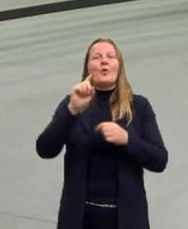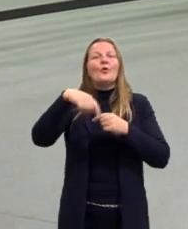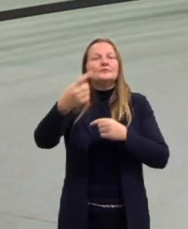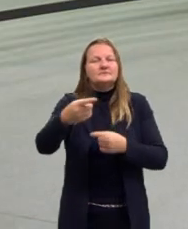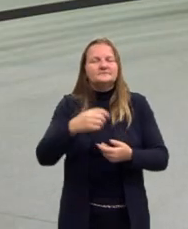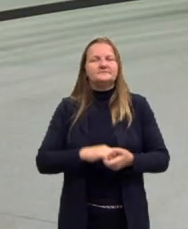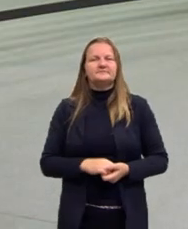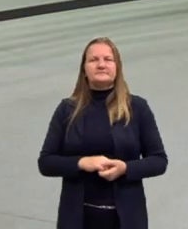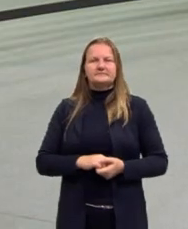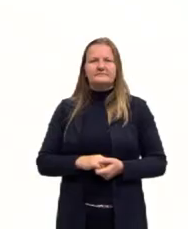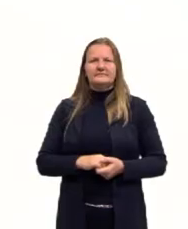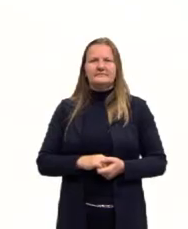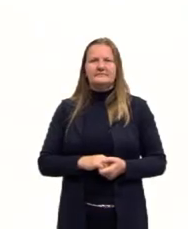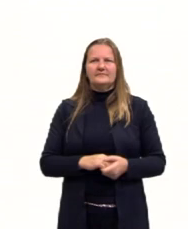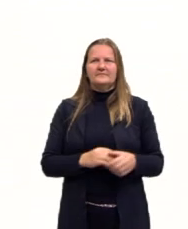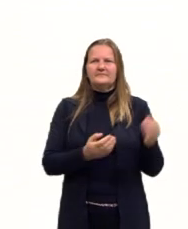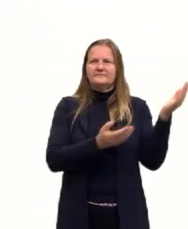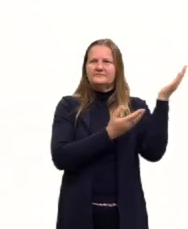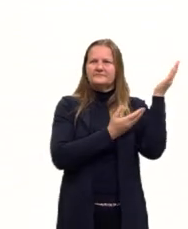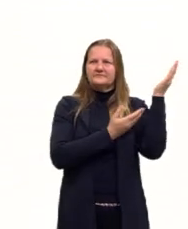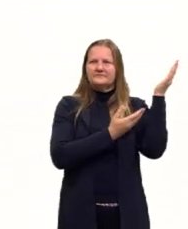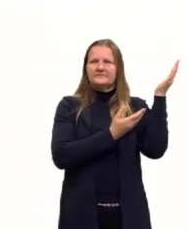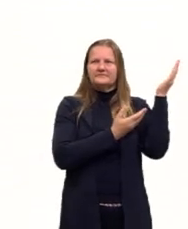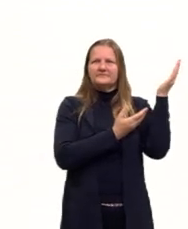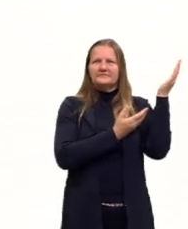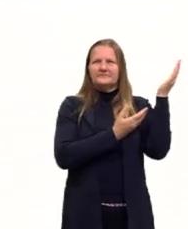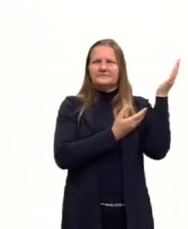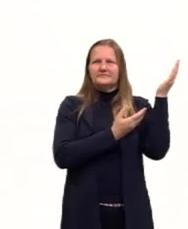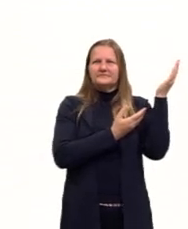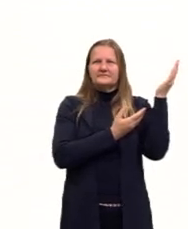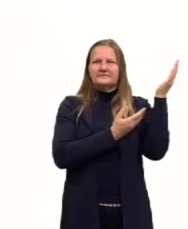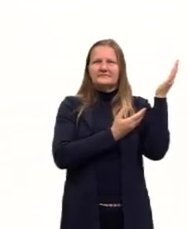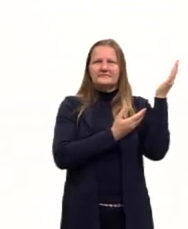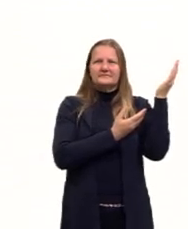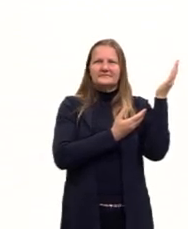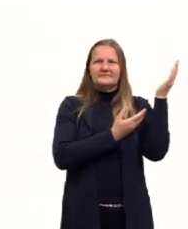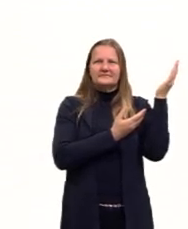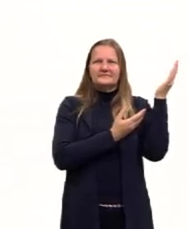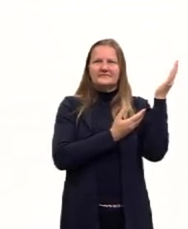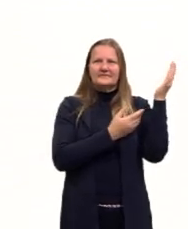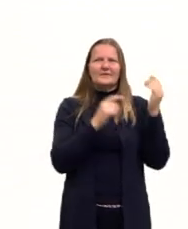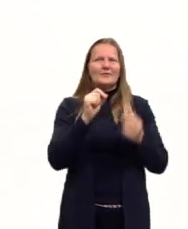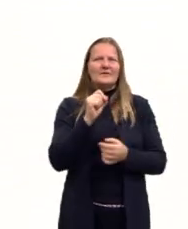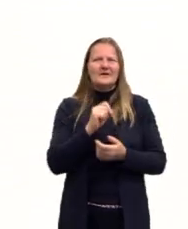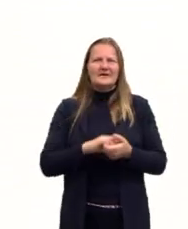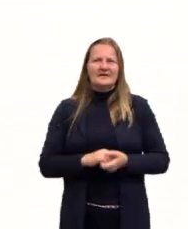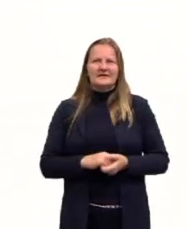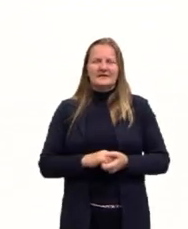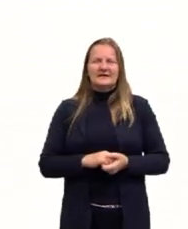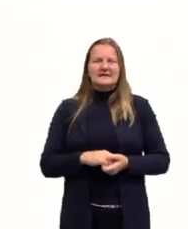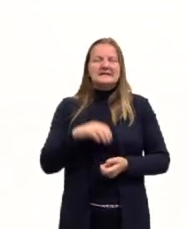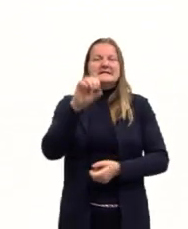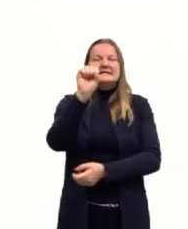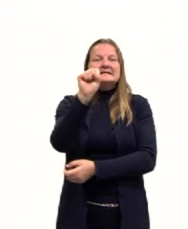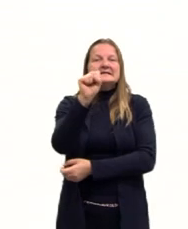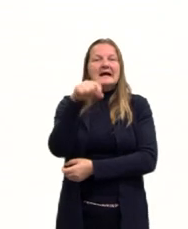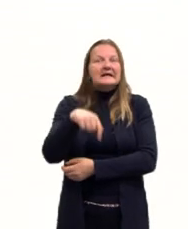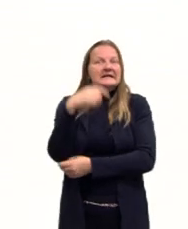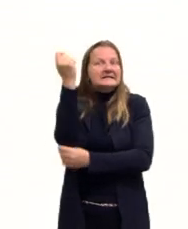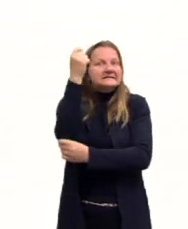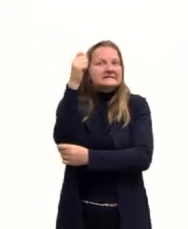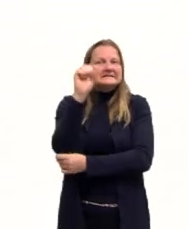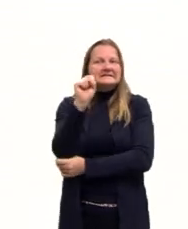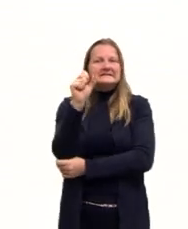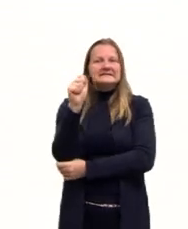próxima aqui eu acho que tô né acho que é isso aí a gente consegue brincadeira que a gente conhece aqui no Rio Grande do Sul como